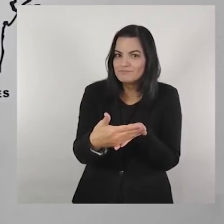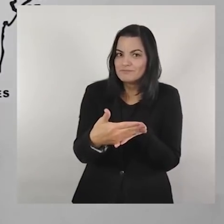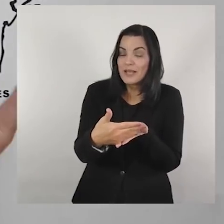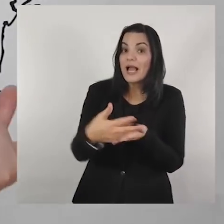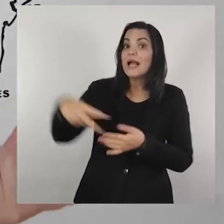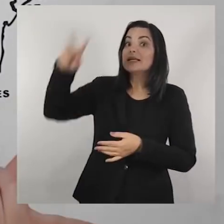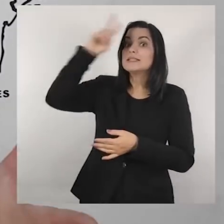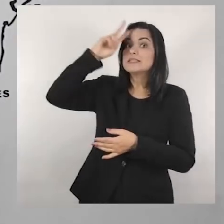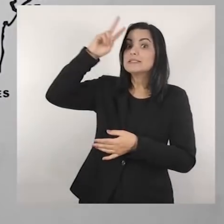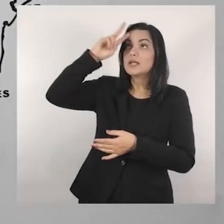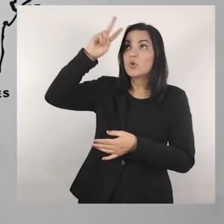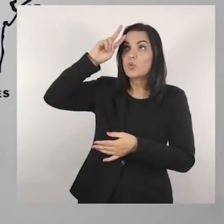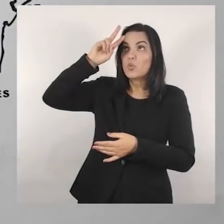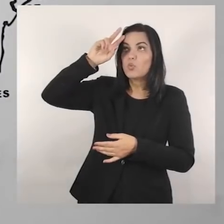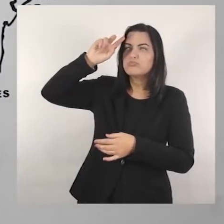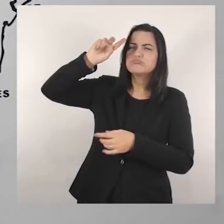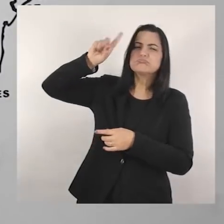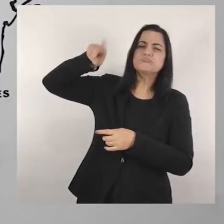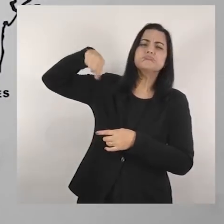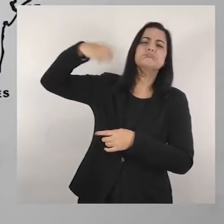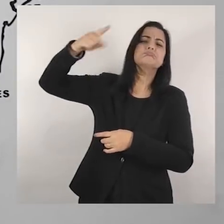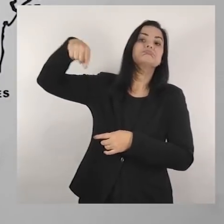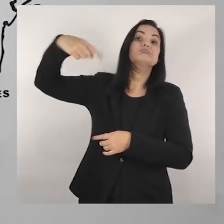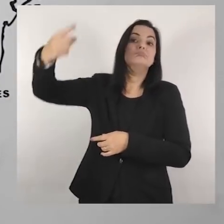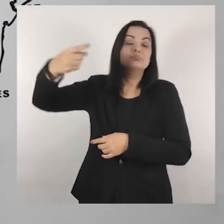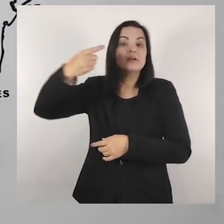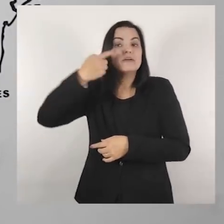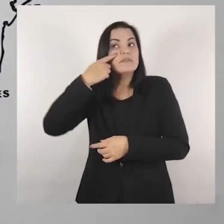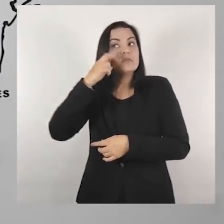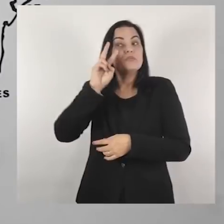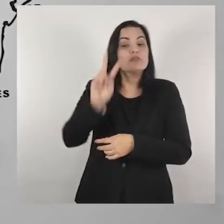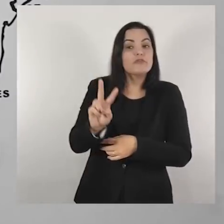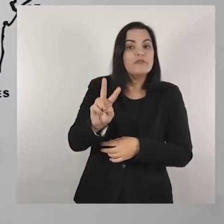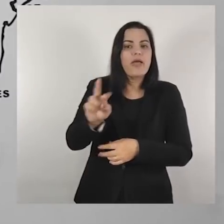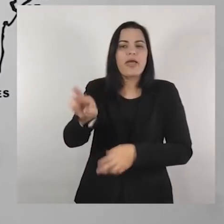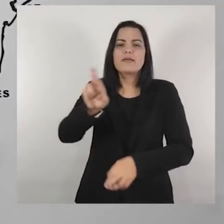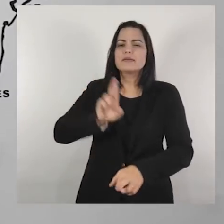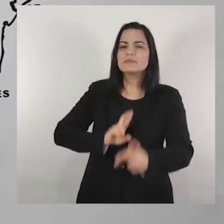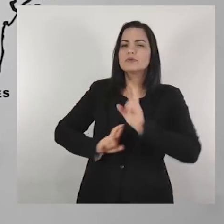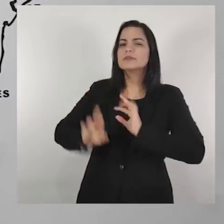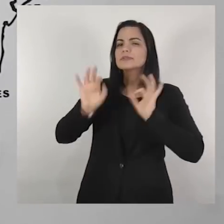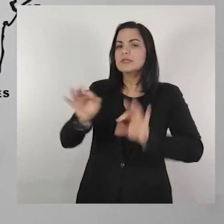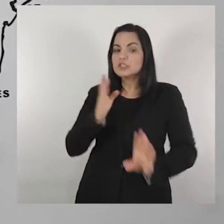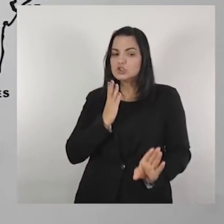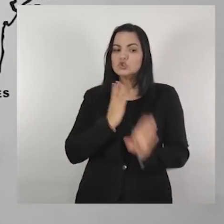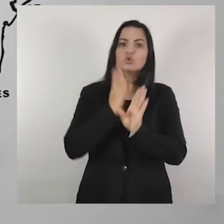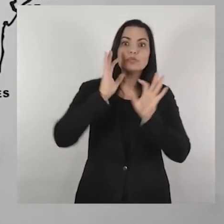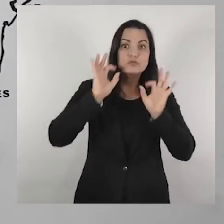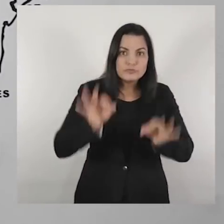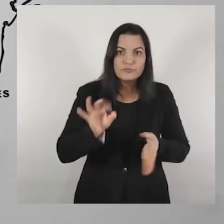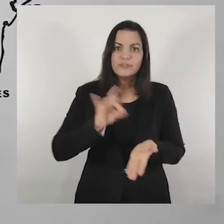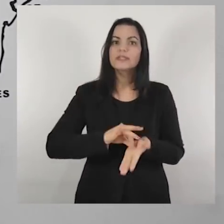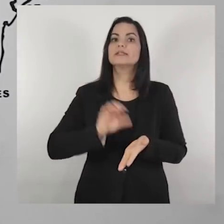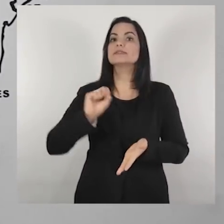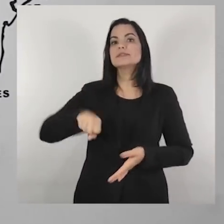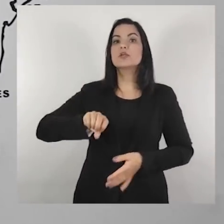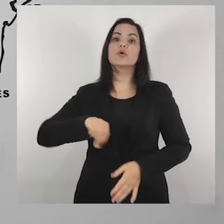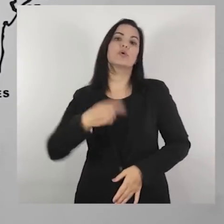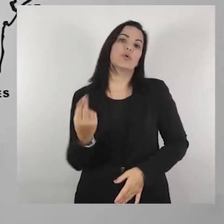na segunda-feira que nós vamos analisar os resultados e ver se descobrimos alguma coisa a respeito